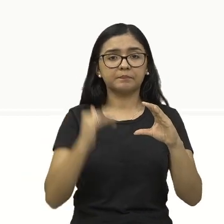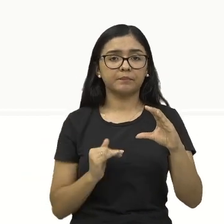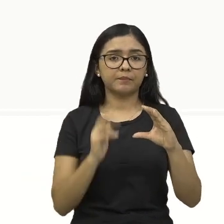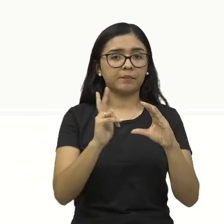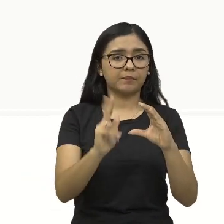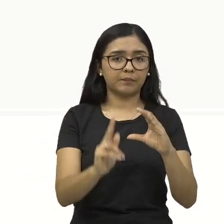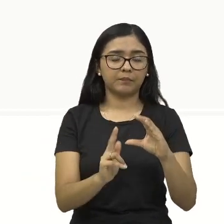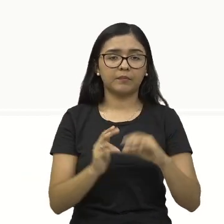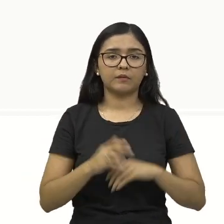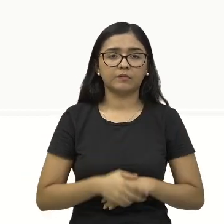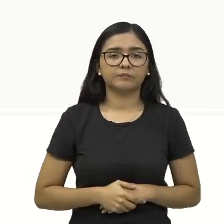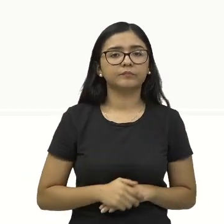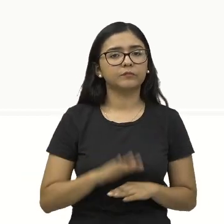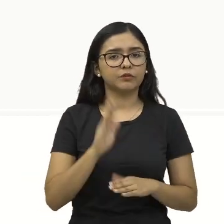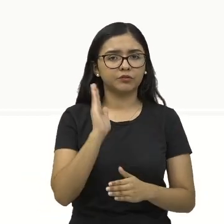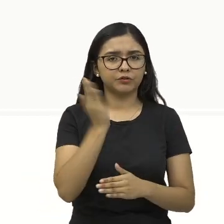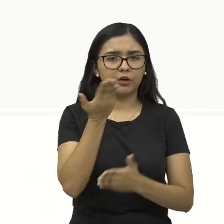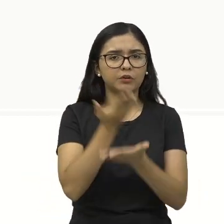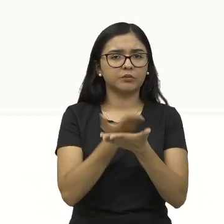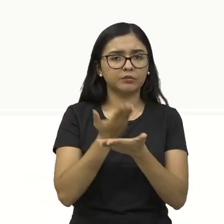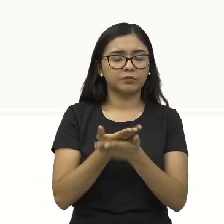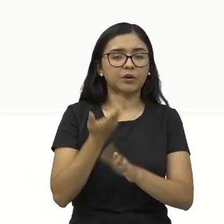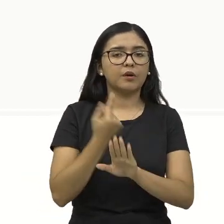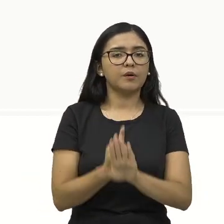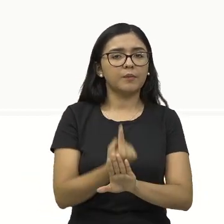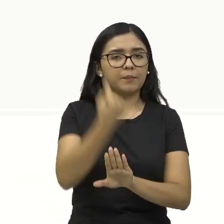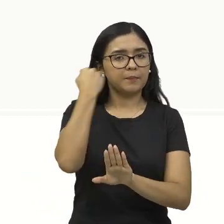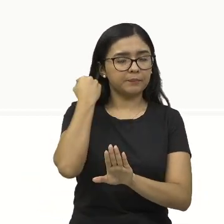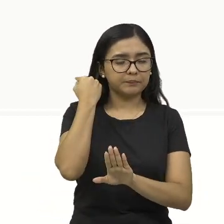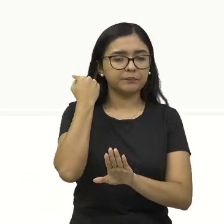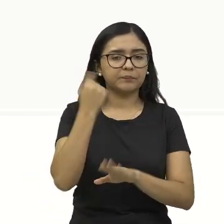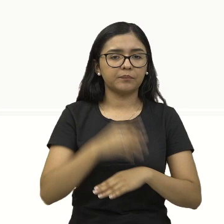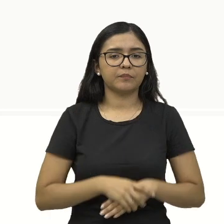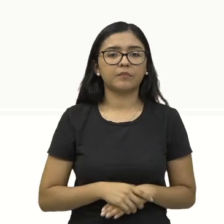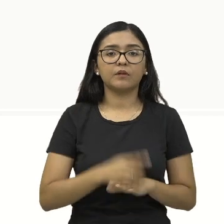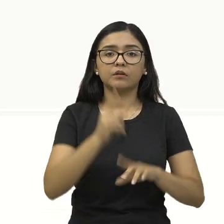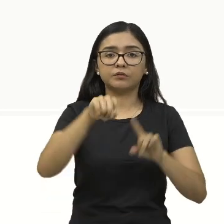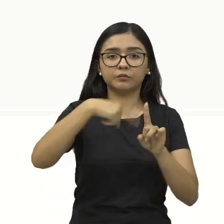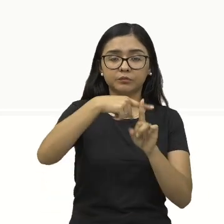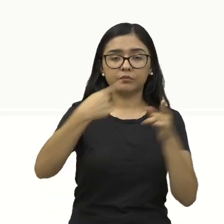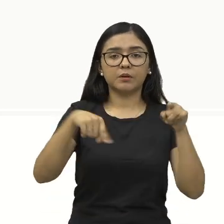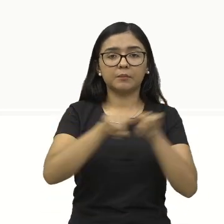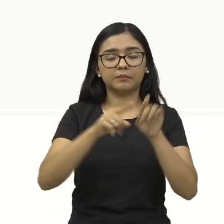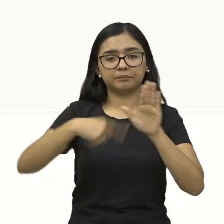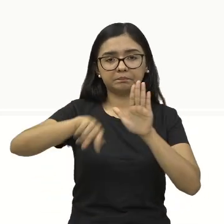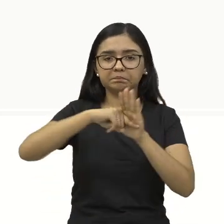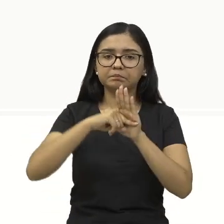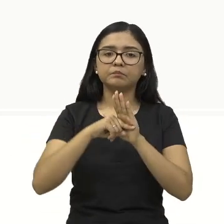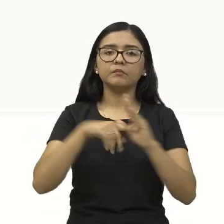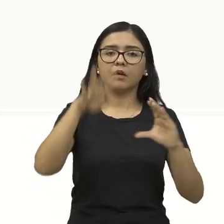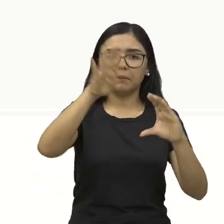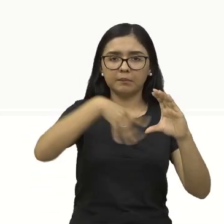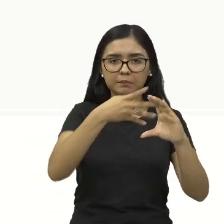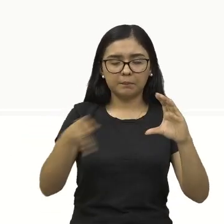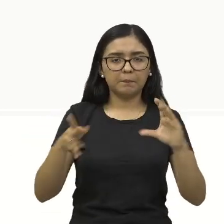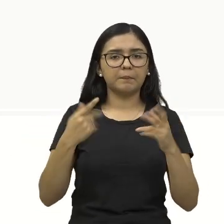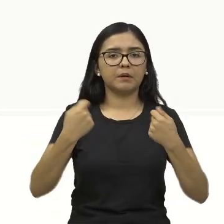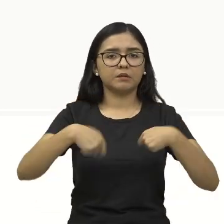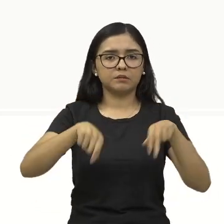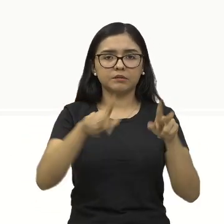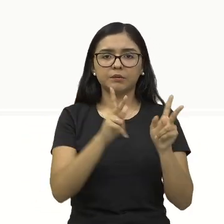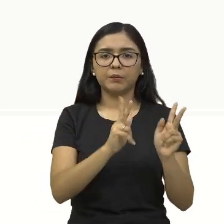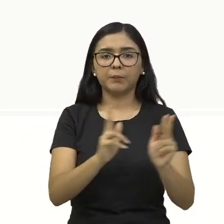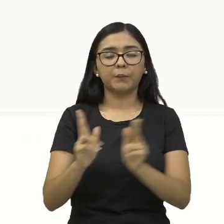isso nas nossas aulas. Na soma e na subtração, as matrizes precisam ser de mesma ordem,